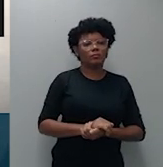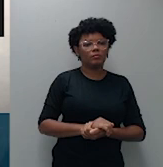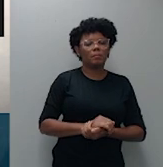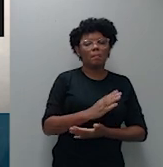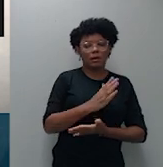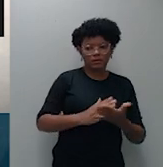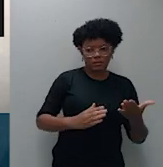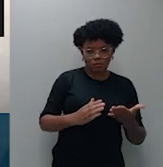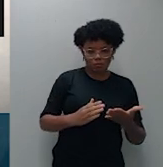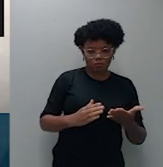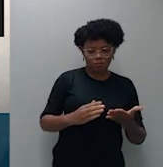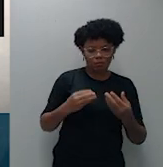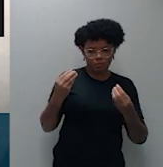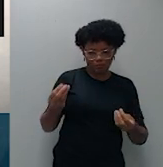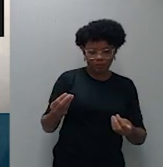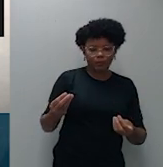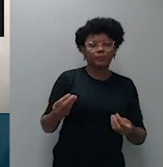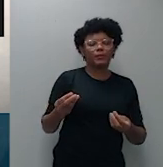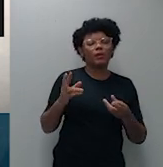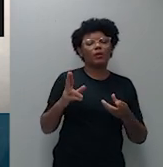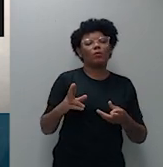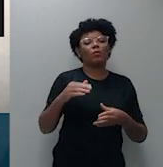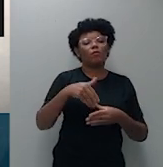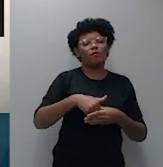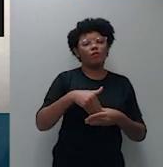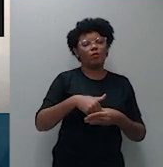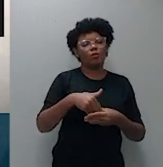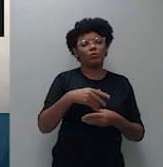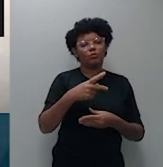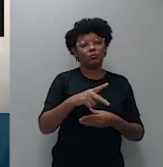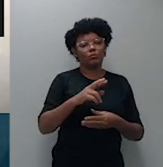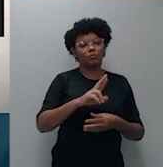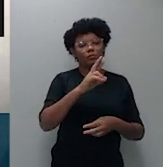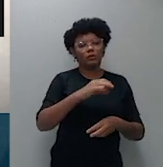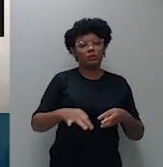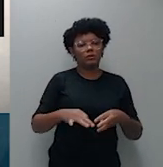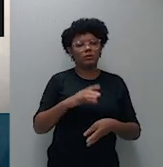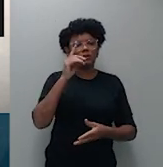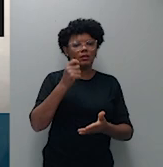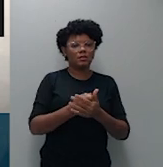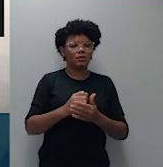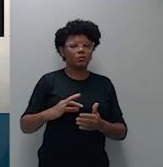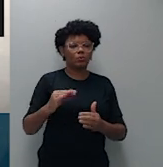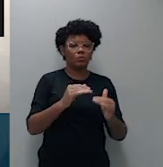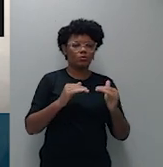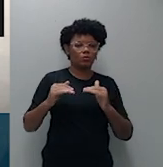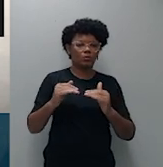agravo interno parcialmente provido nos termos do voto do relator